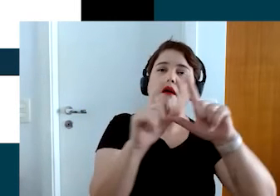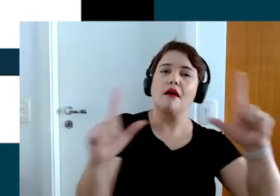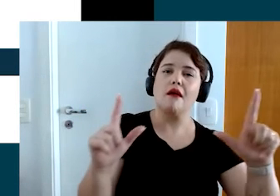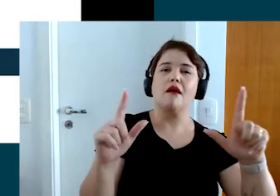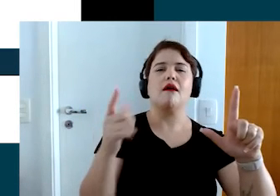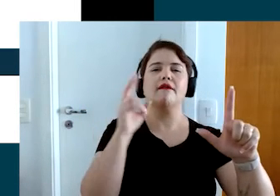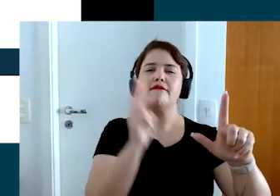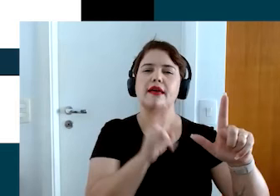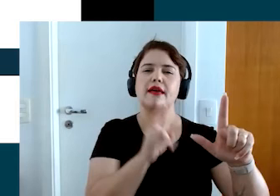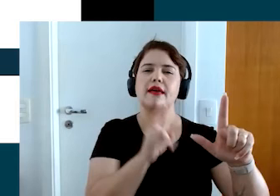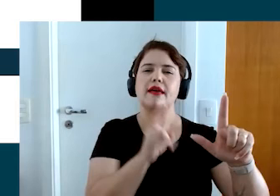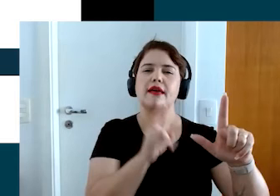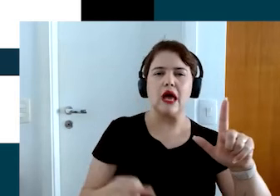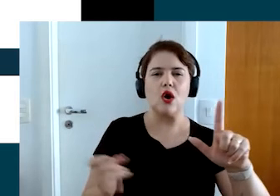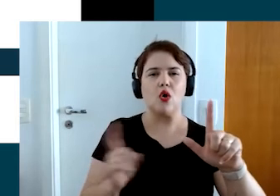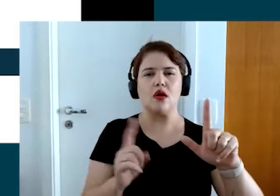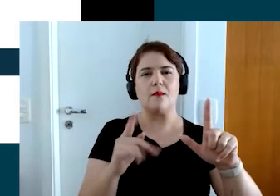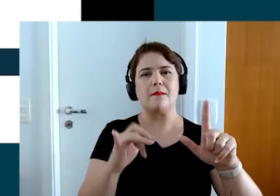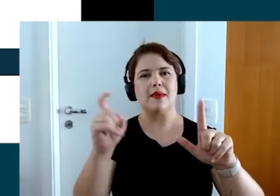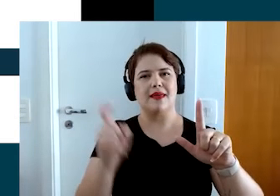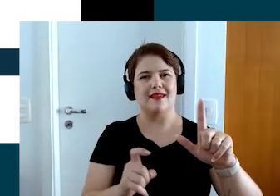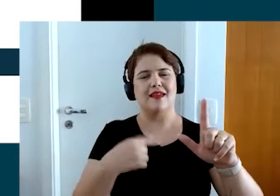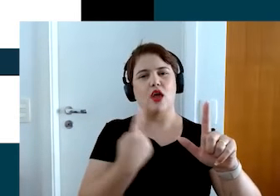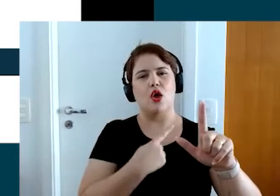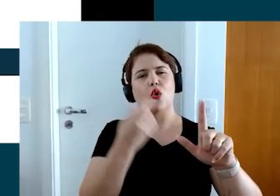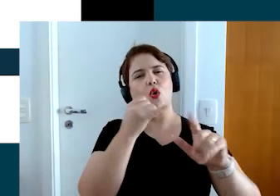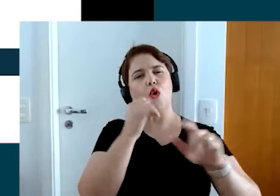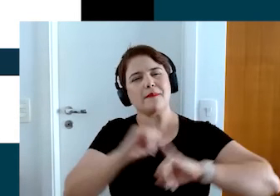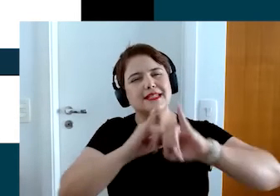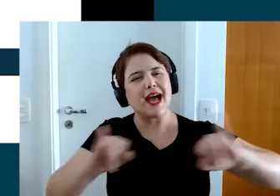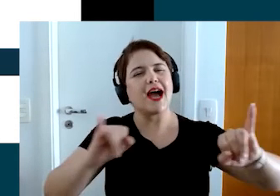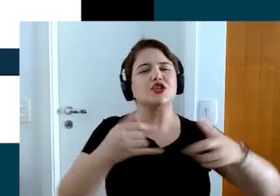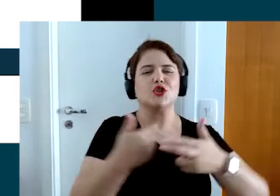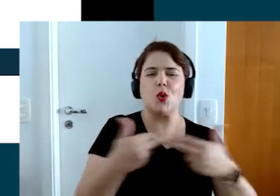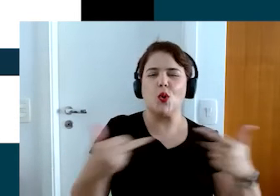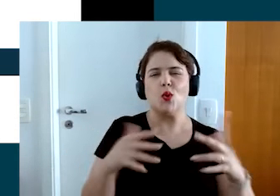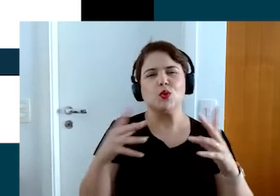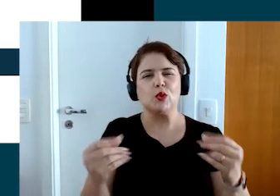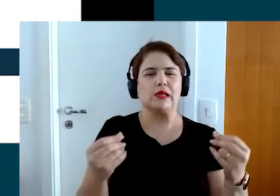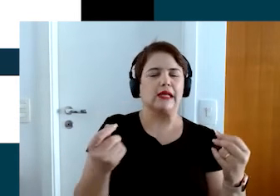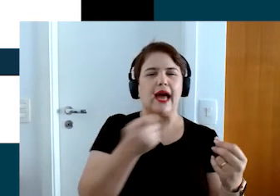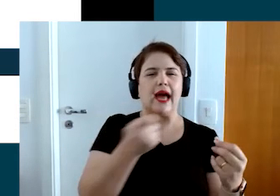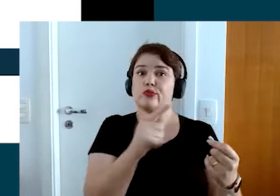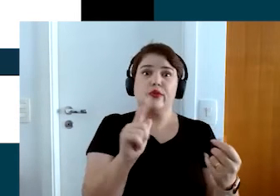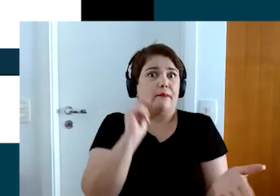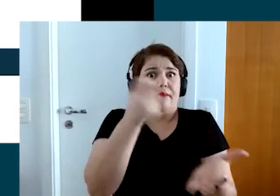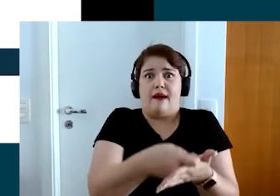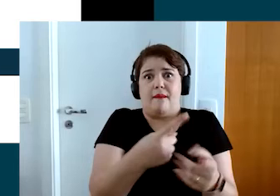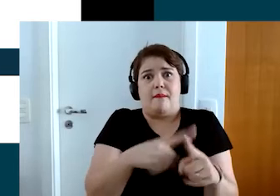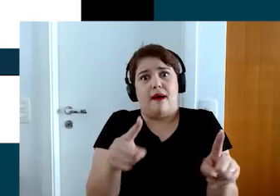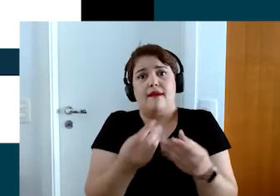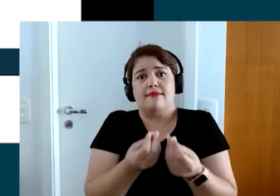querem, né, que clicam ali no Pix, e aí eu exibo uma mensagem amigável para ele, no momento a gente ainda não tem disponível esse meio de pagamento, mas em breve a gente